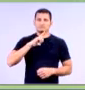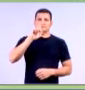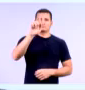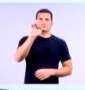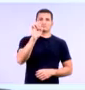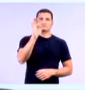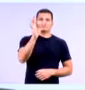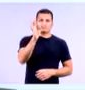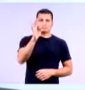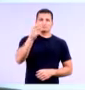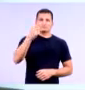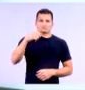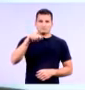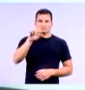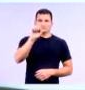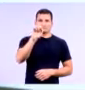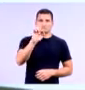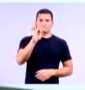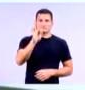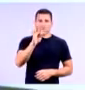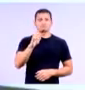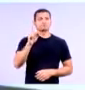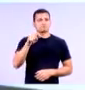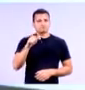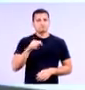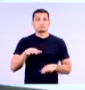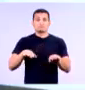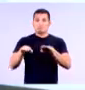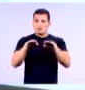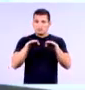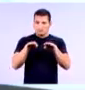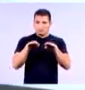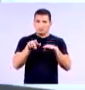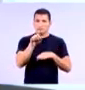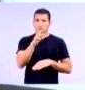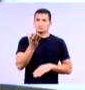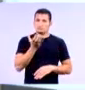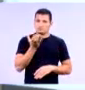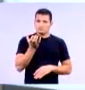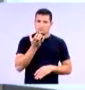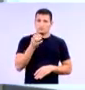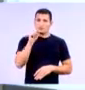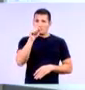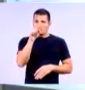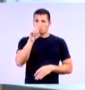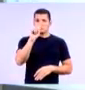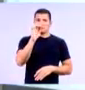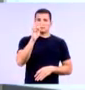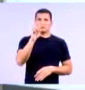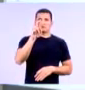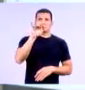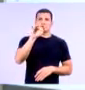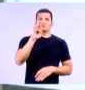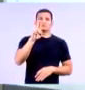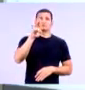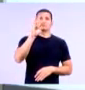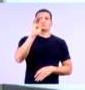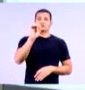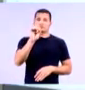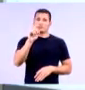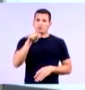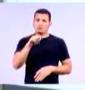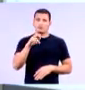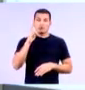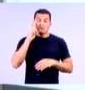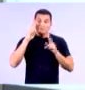Boa pergunta, gente. Por padrão, quando você quer que esse atributo seja uma característica